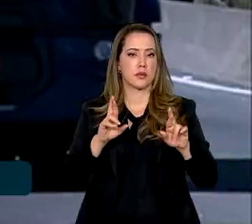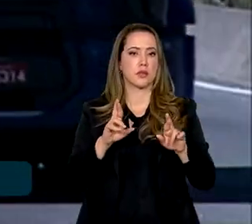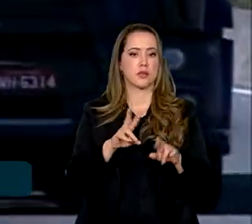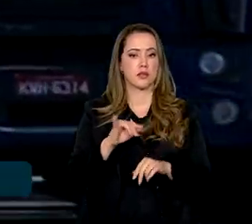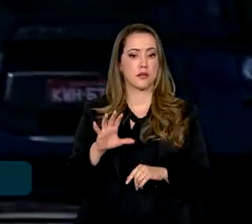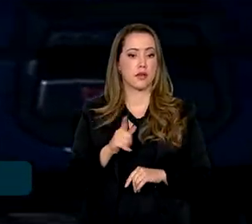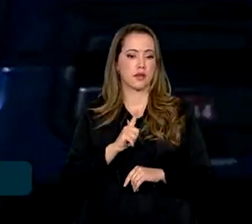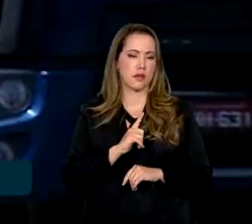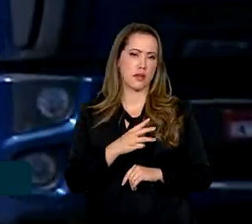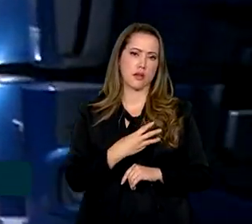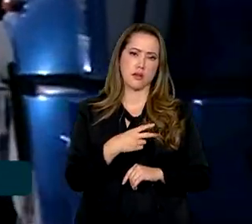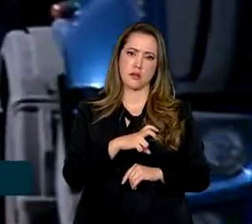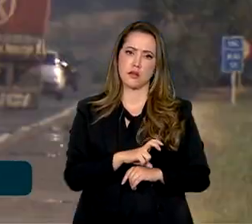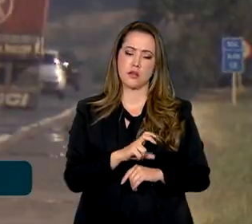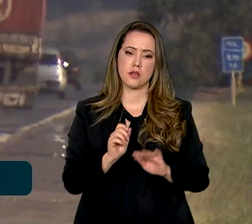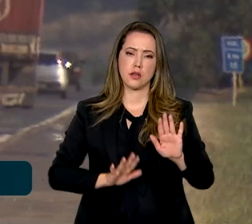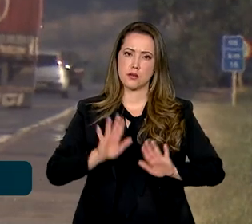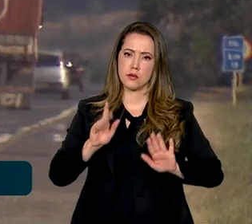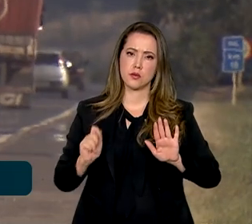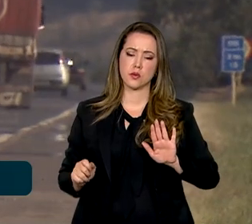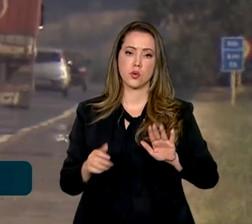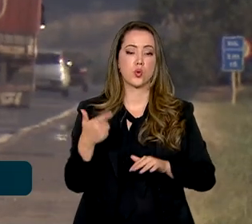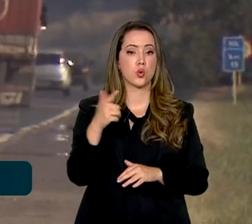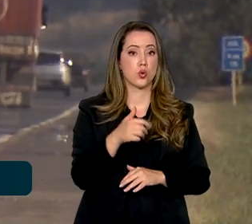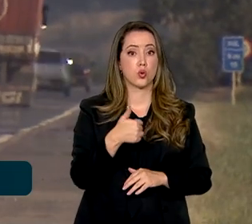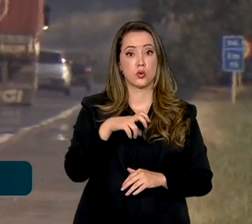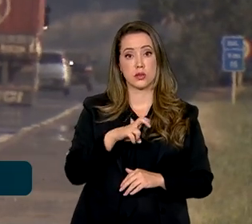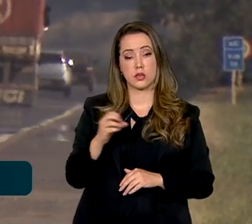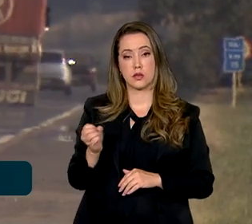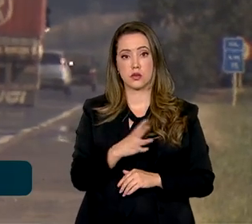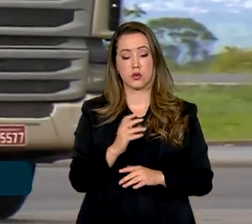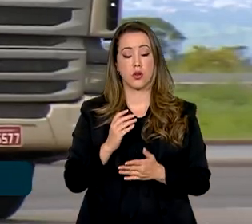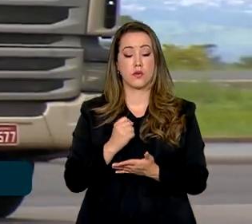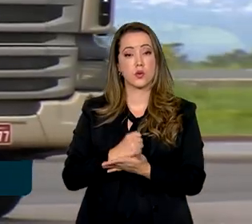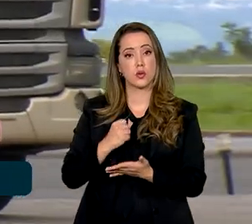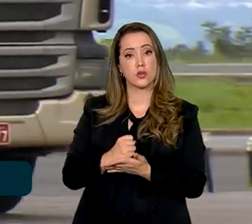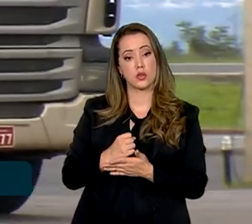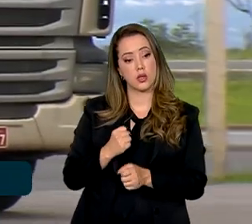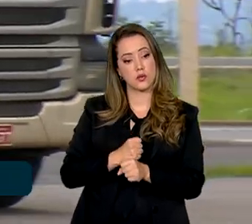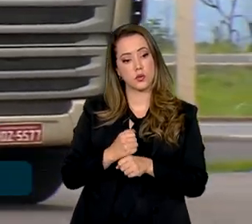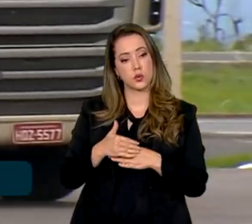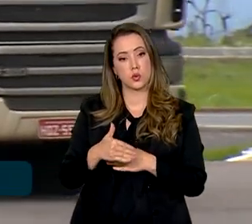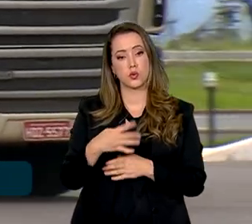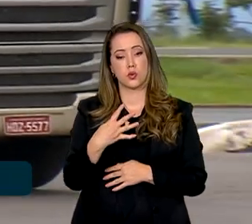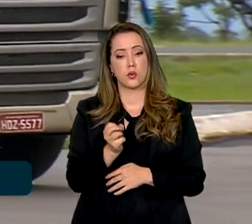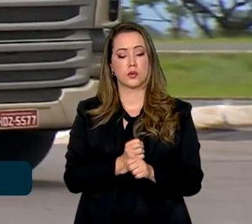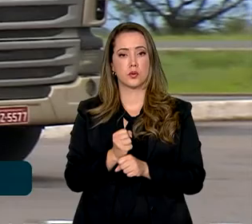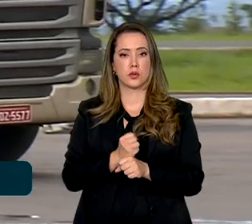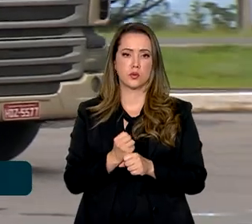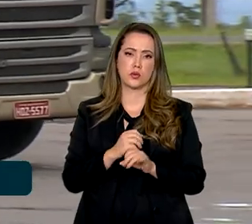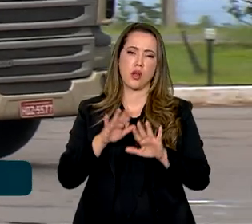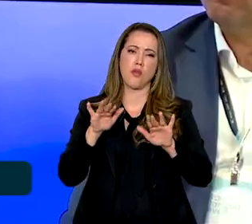sejam realizados 35 leilões e outros 15 novos contratos nos próximos 4 anos. Ao final